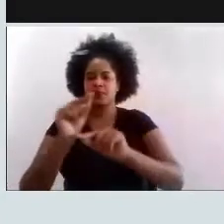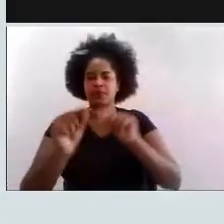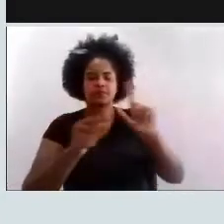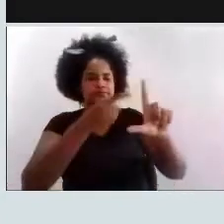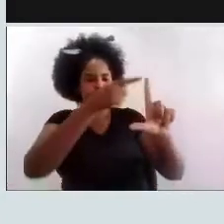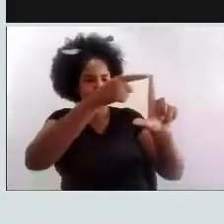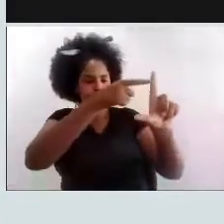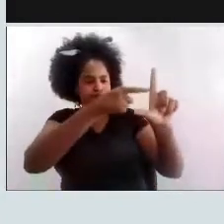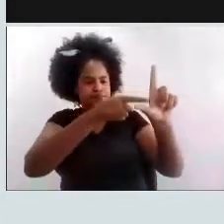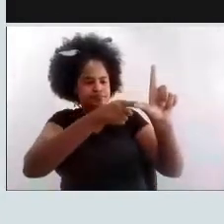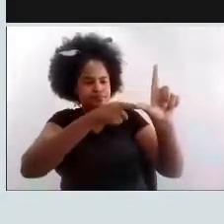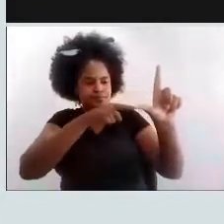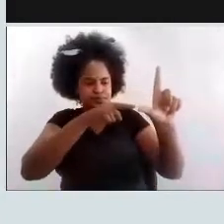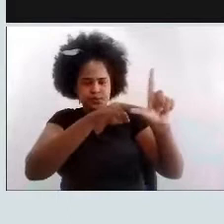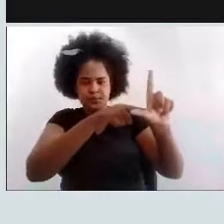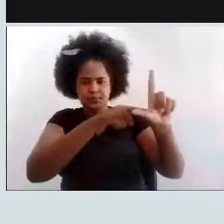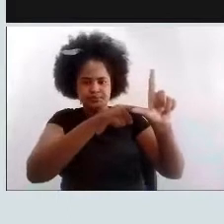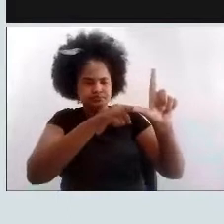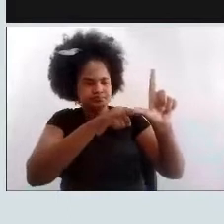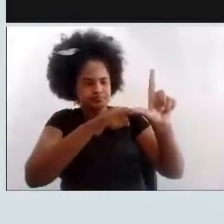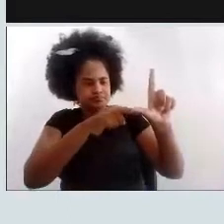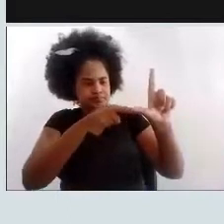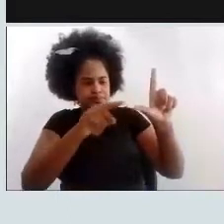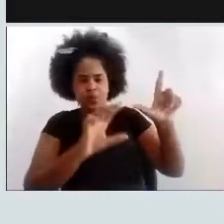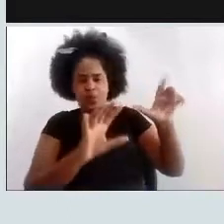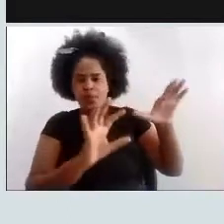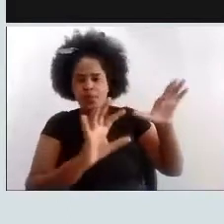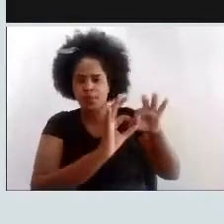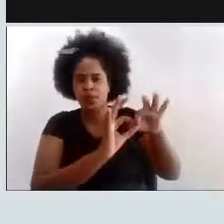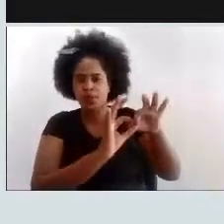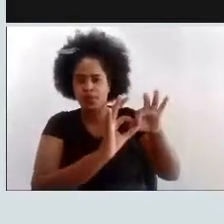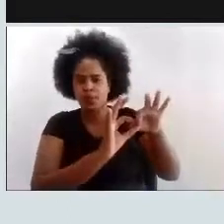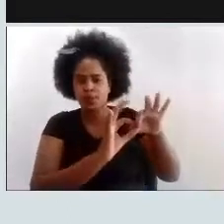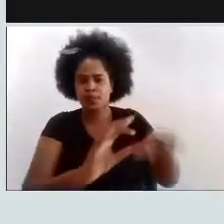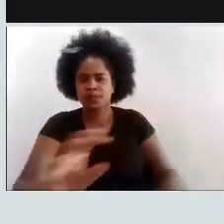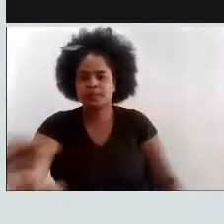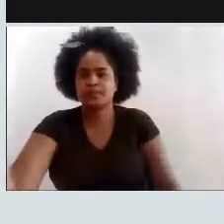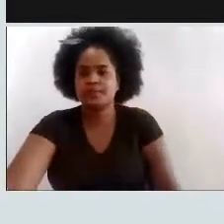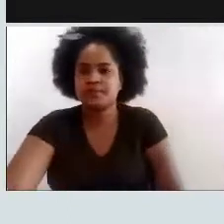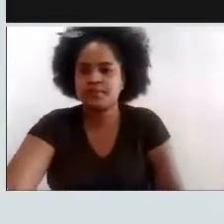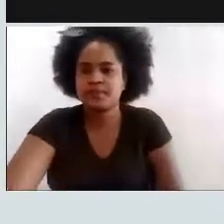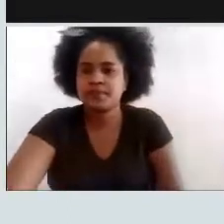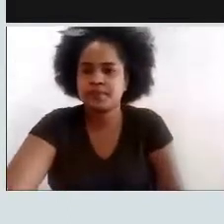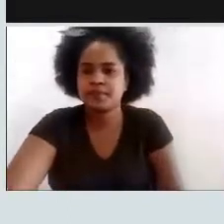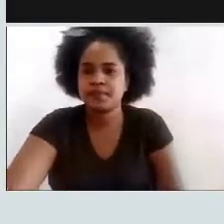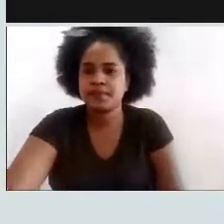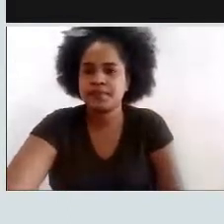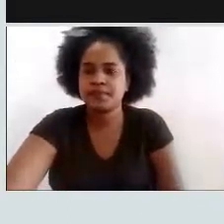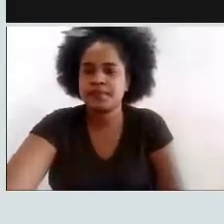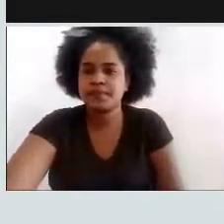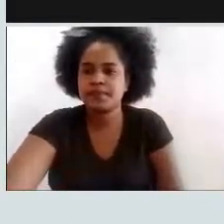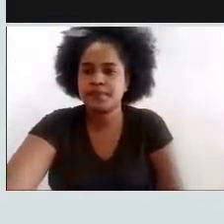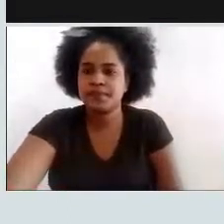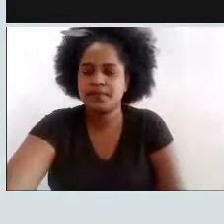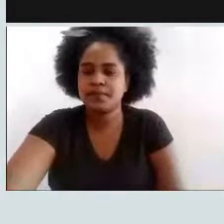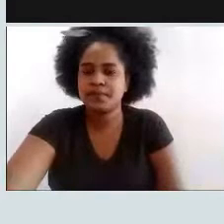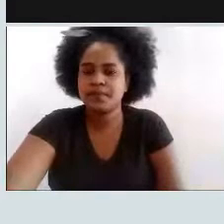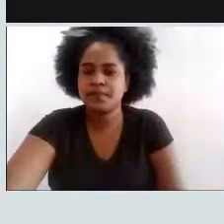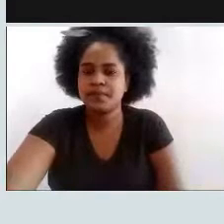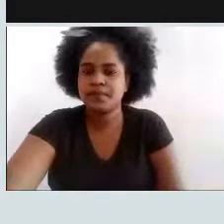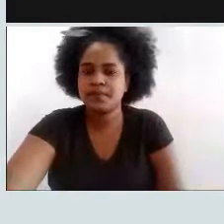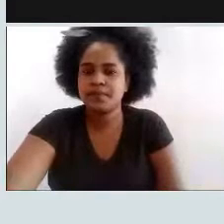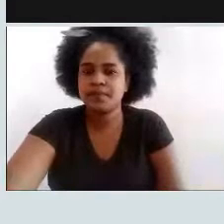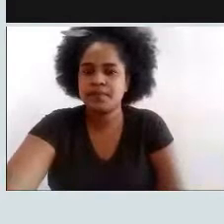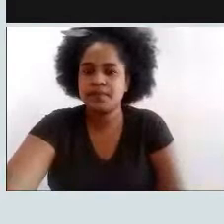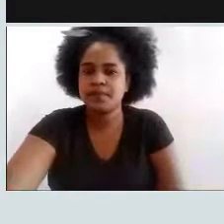conceito de interseção. Ele está tanto no plano alfa quanto no plano beta.